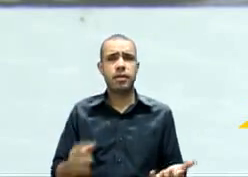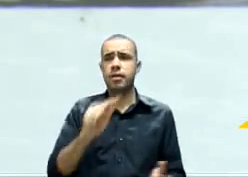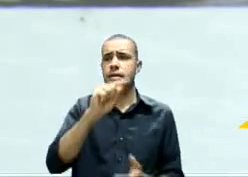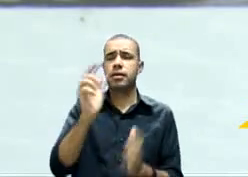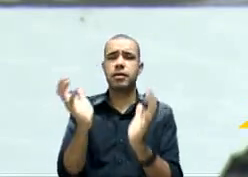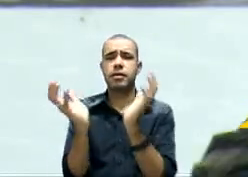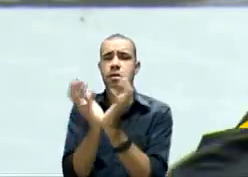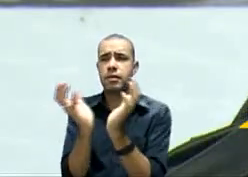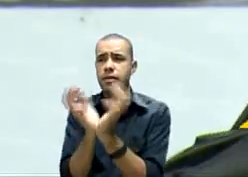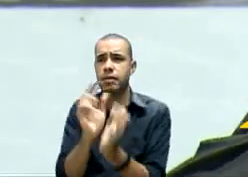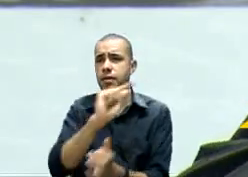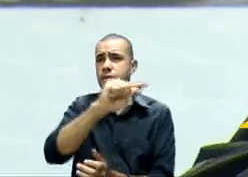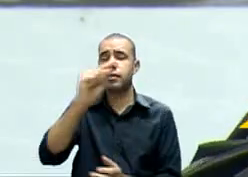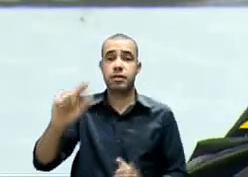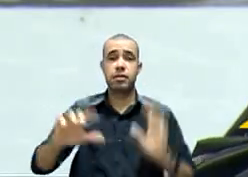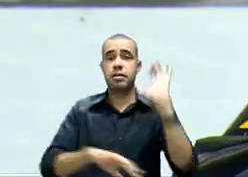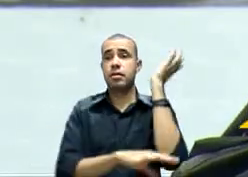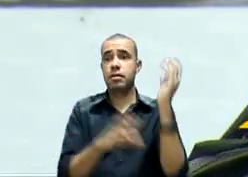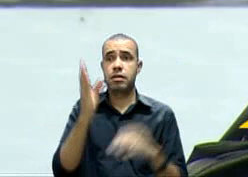ativistas, eu não vi ninguém.